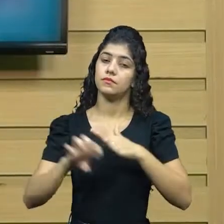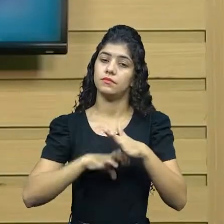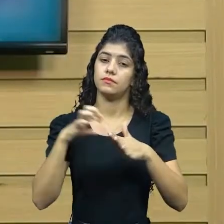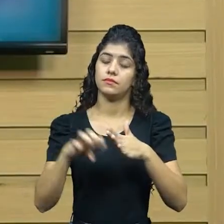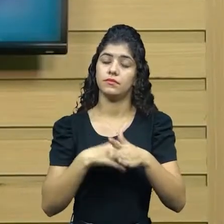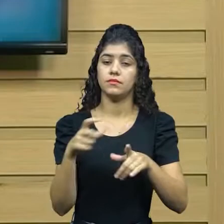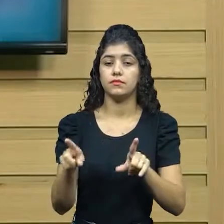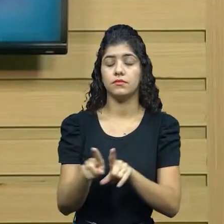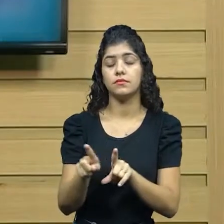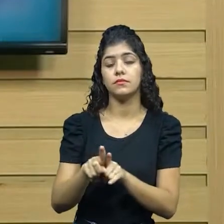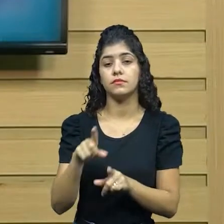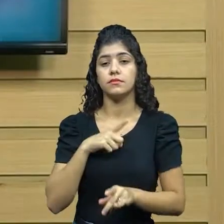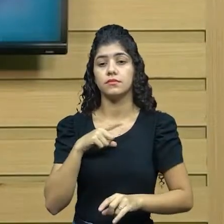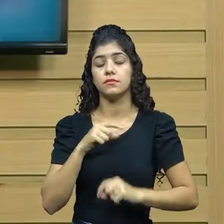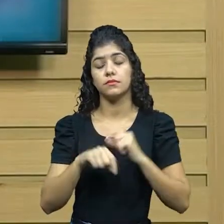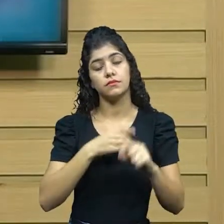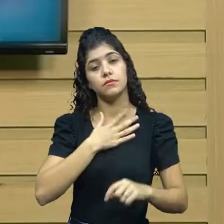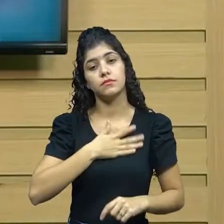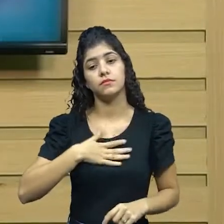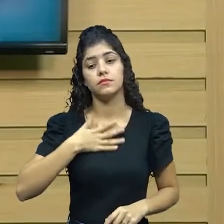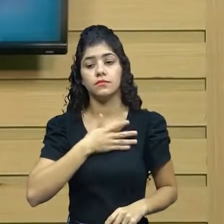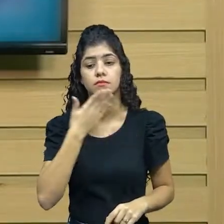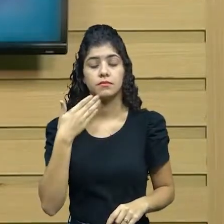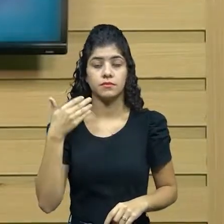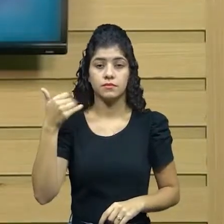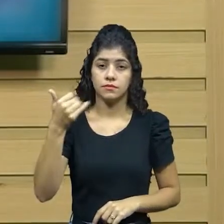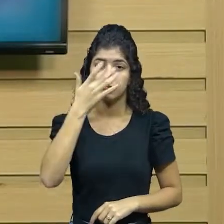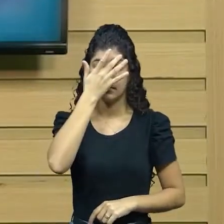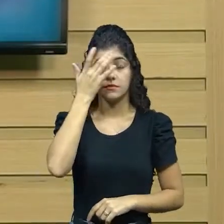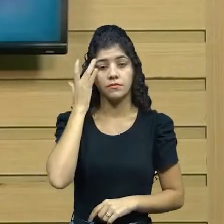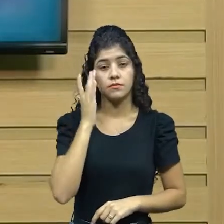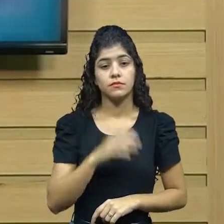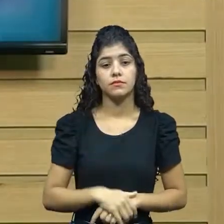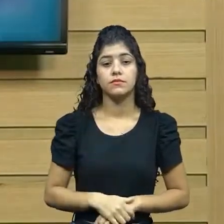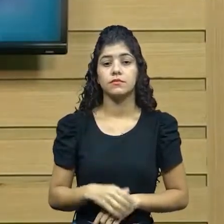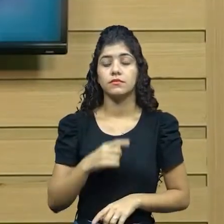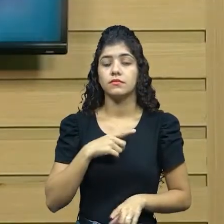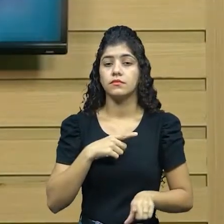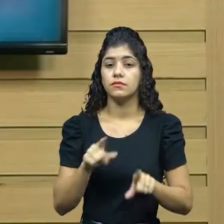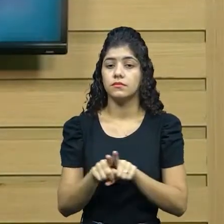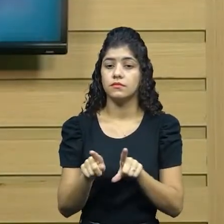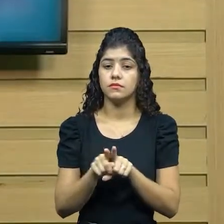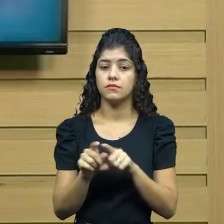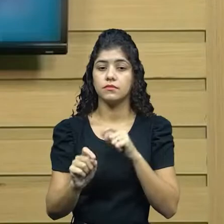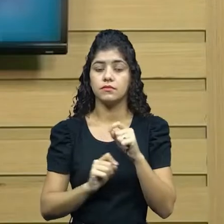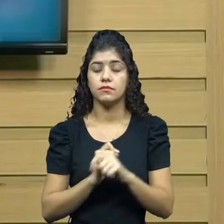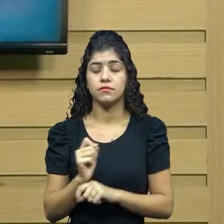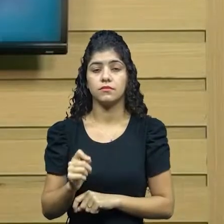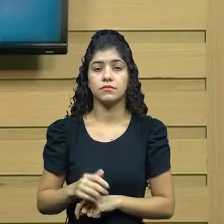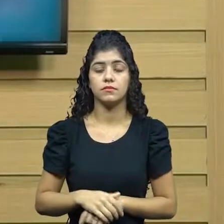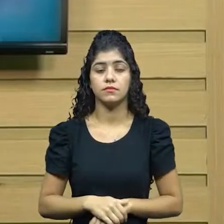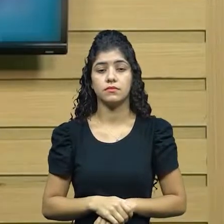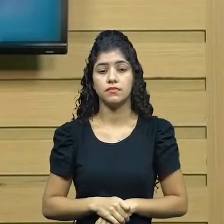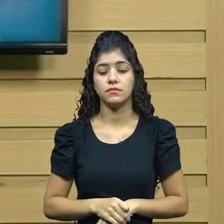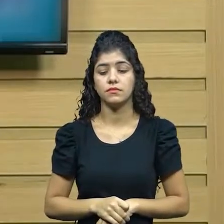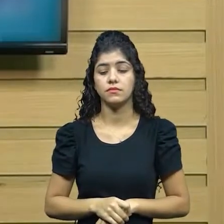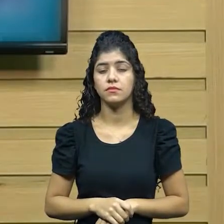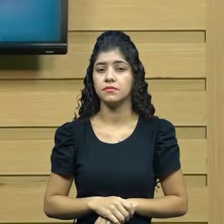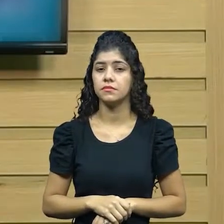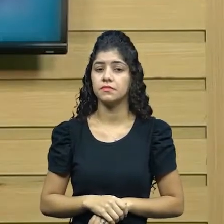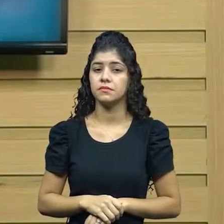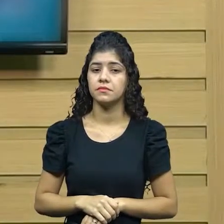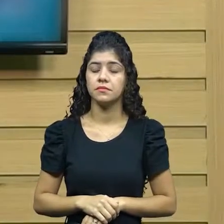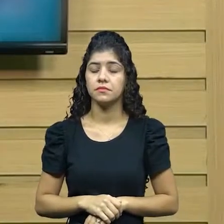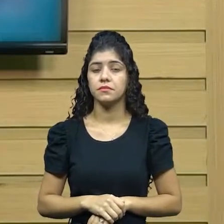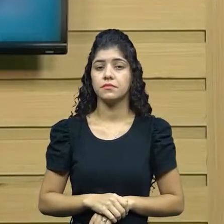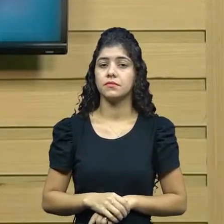gera uma satisfação melhor dos clientes, ser participantes dessa obra